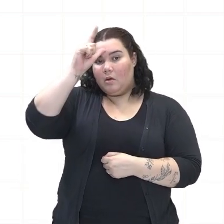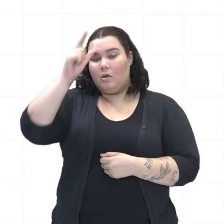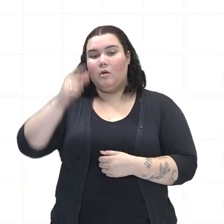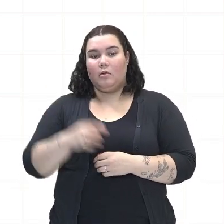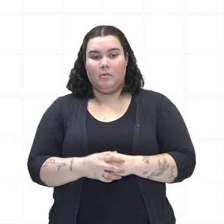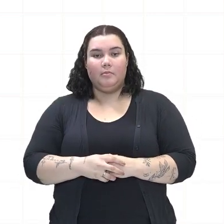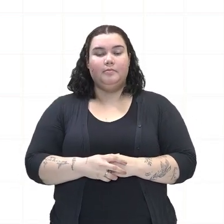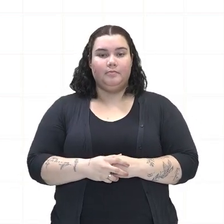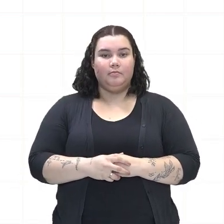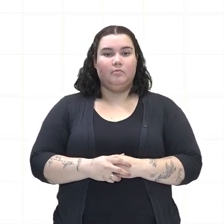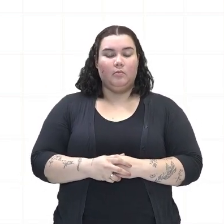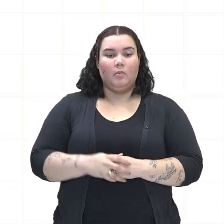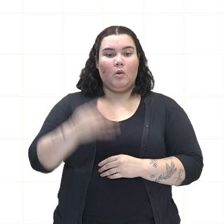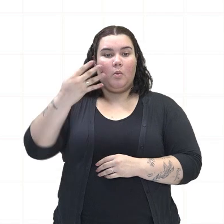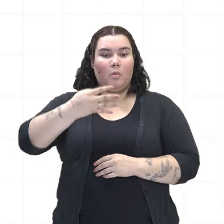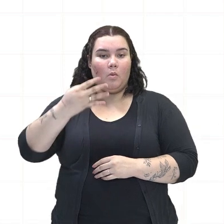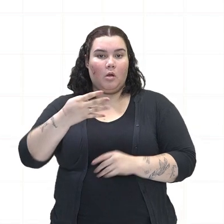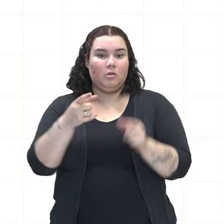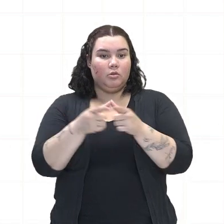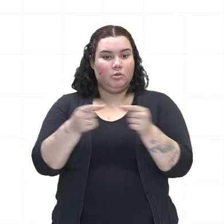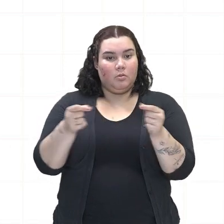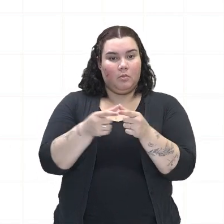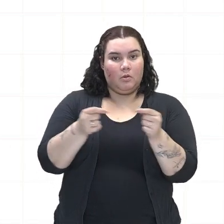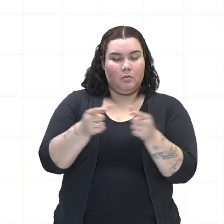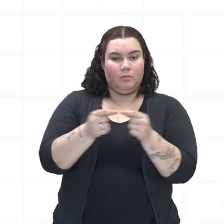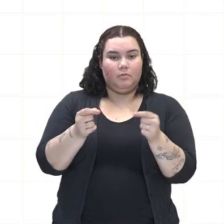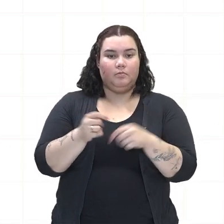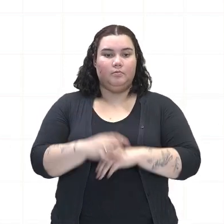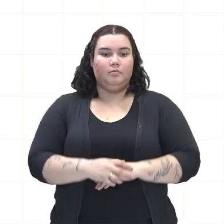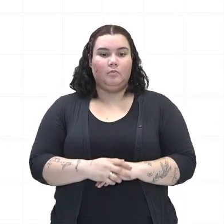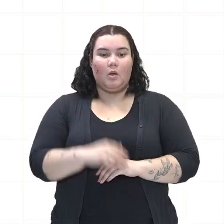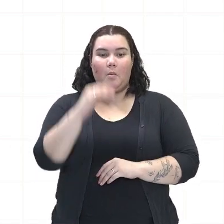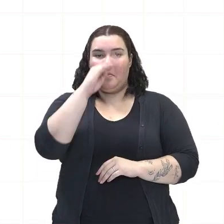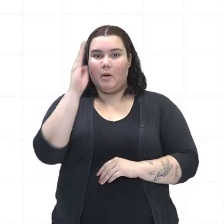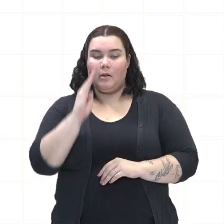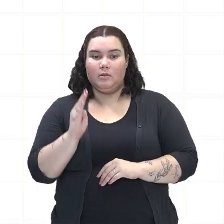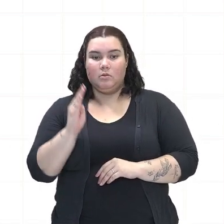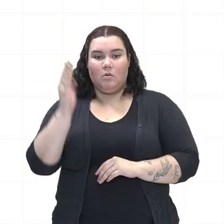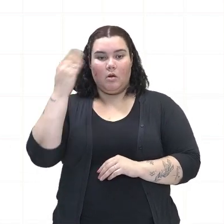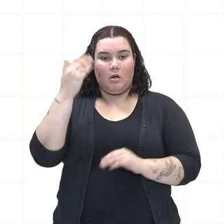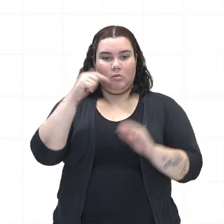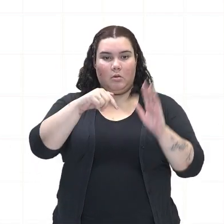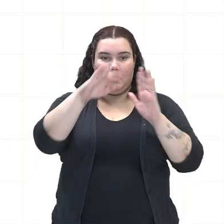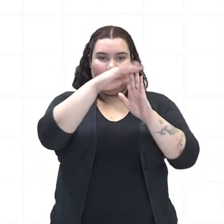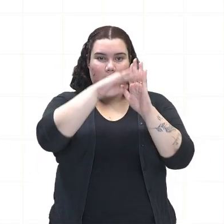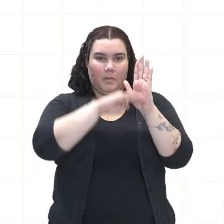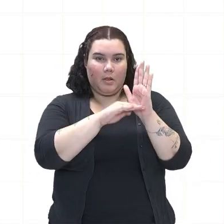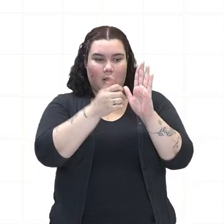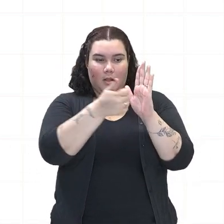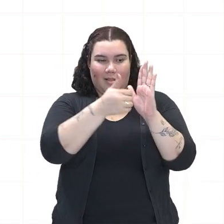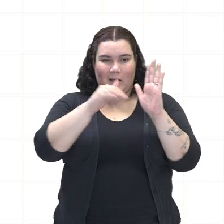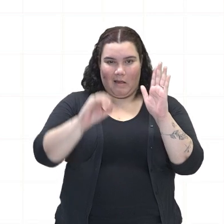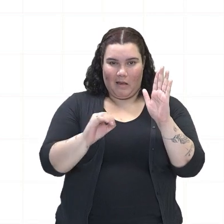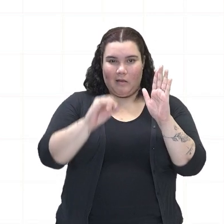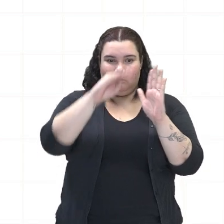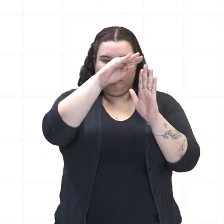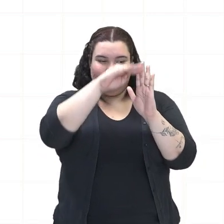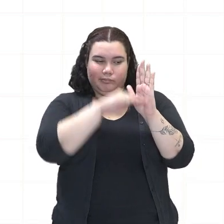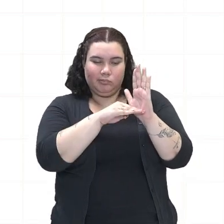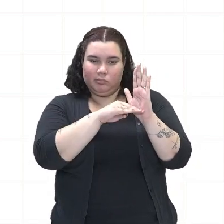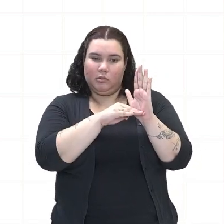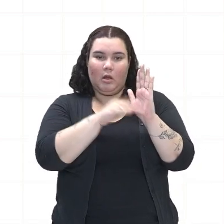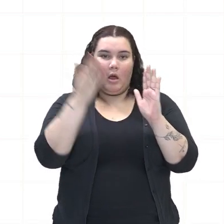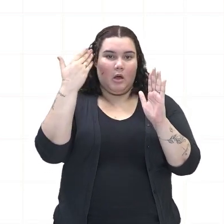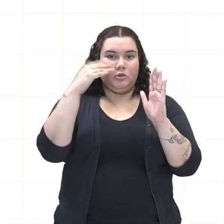é a Alemanha, né? O Japão foi para a quarta. E o Brasil ele tinha saído desse ranking aí, né,